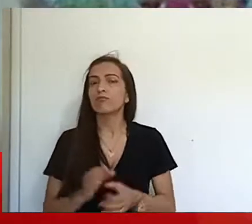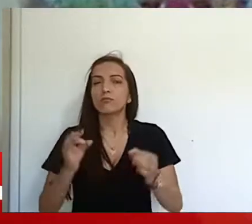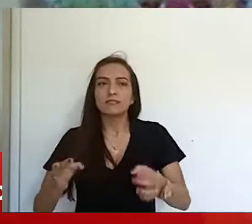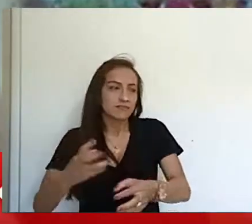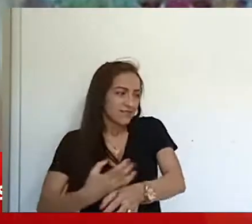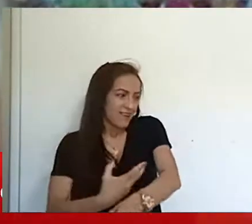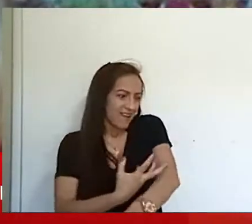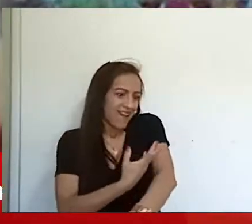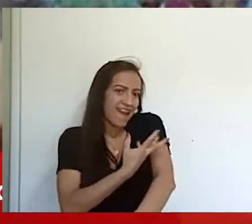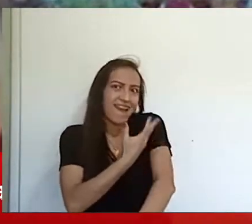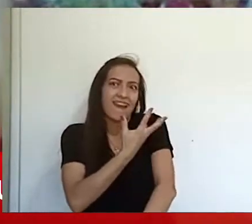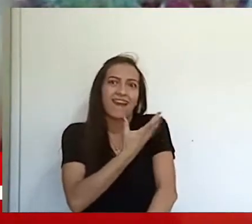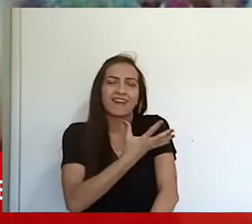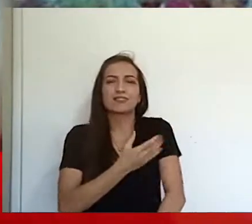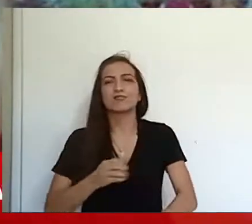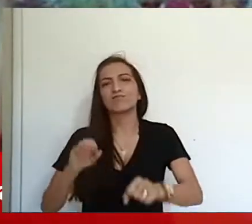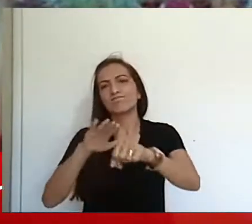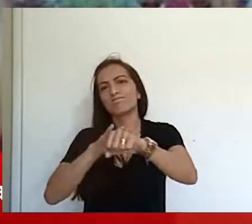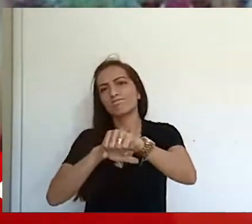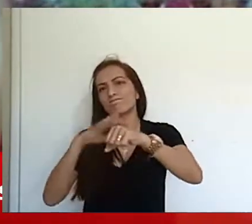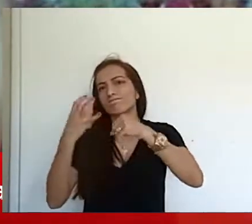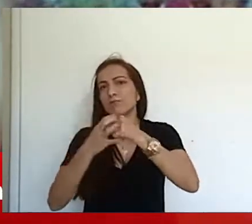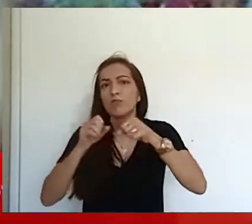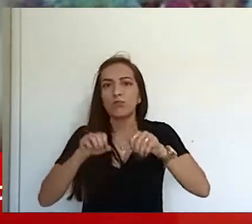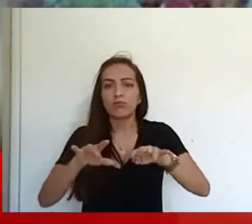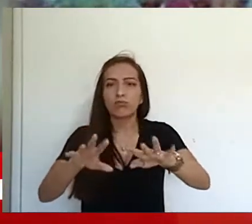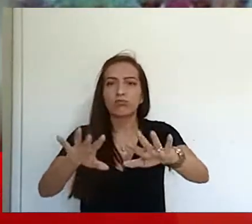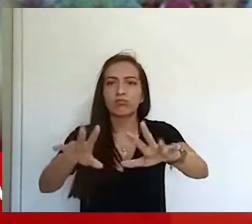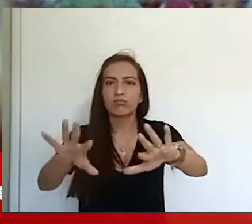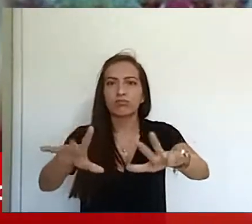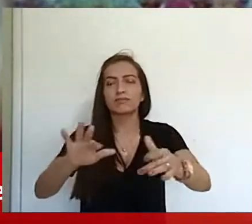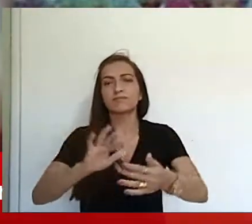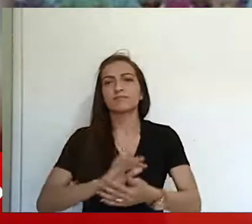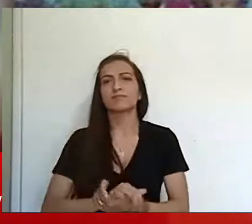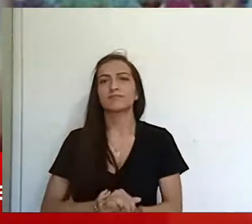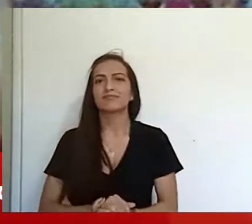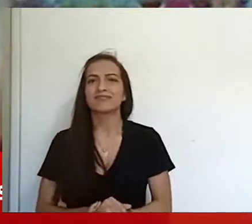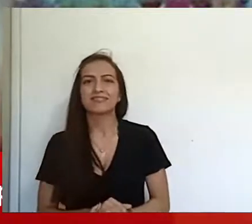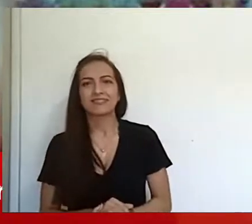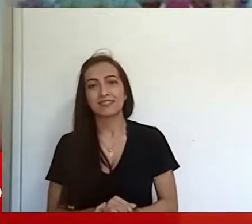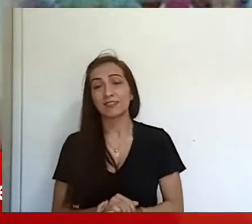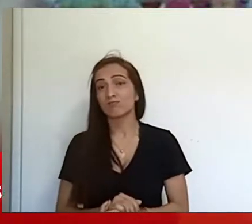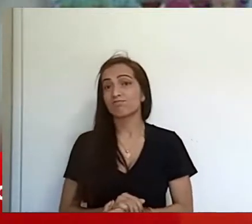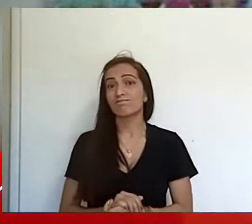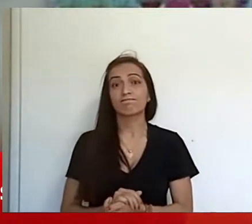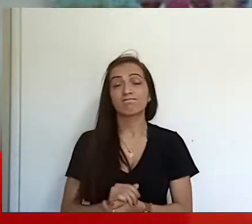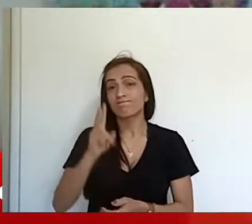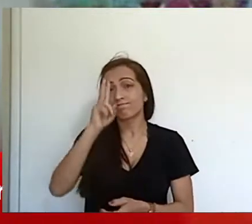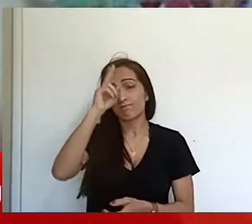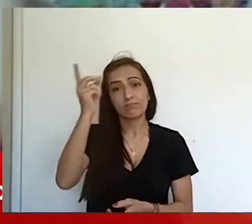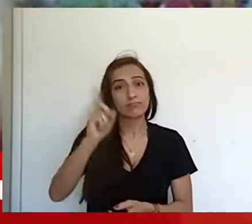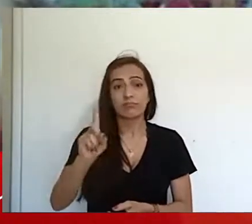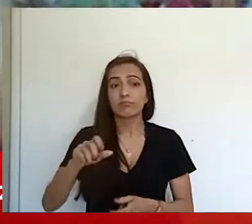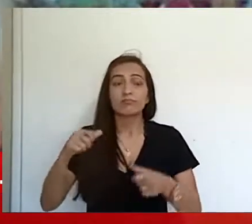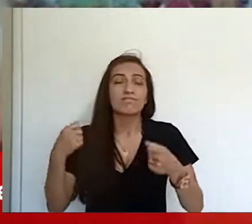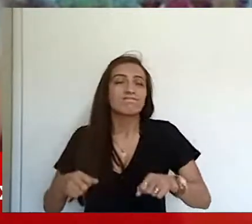a pandemia ela não tirou nossas forças e não deve tirar a força de ninguém. Como você